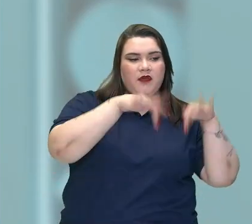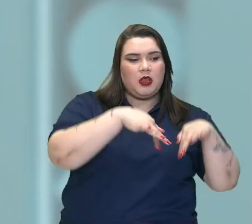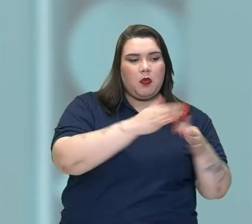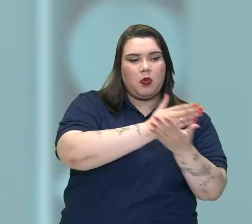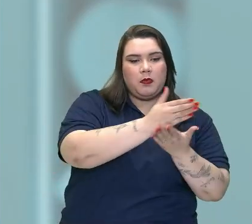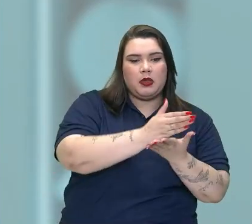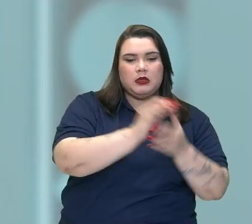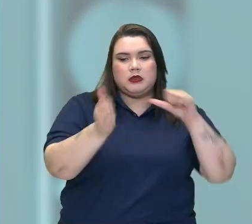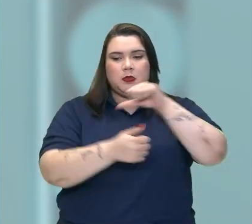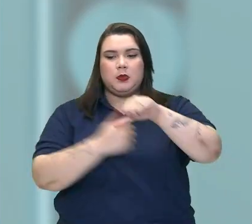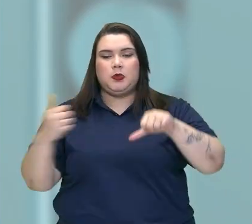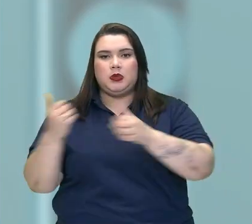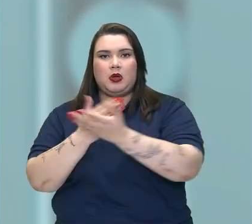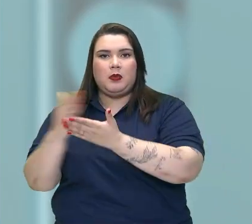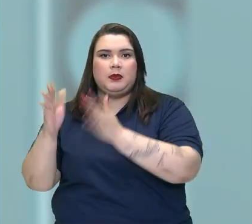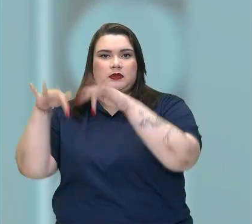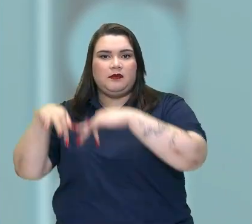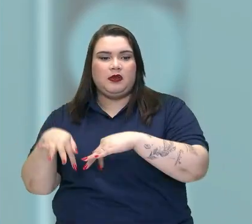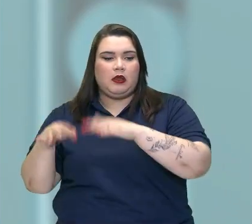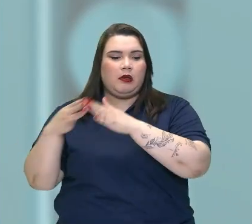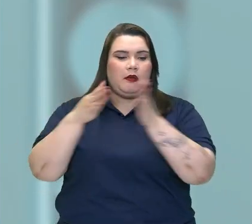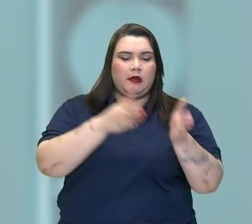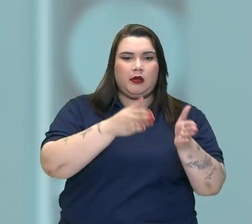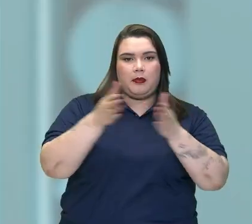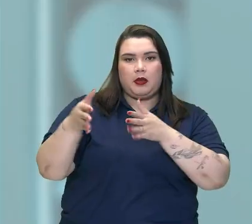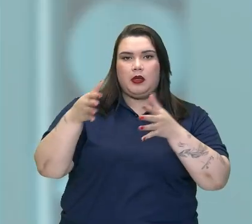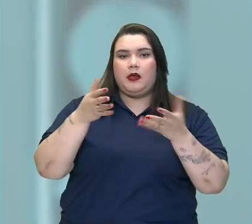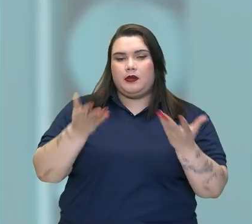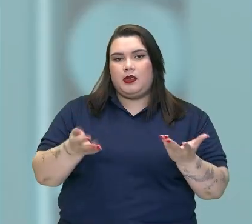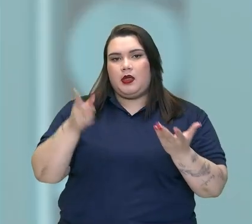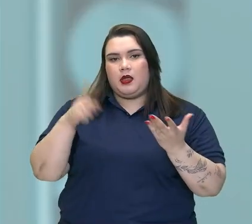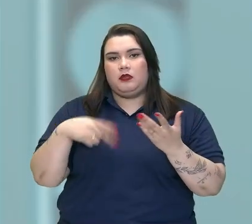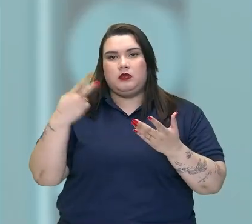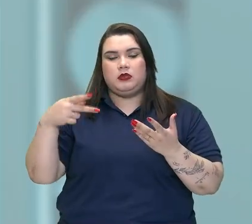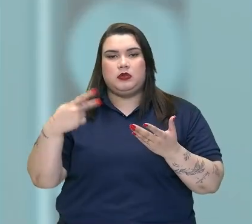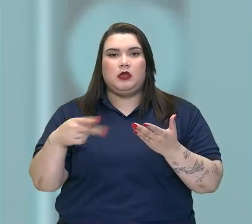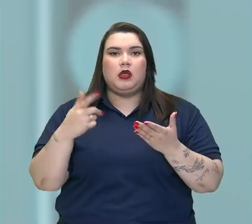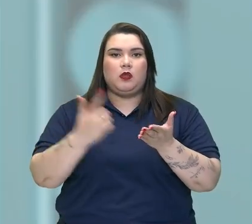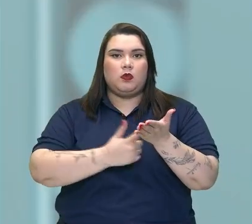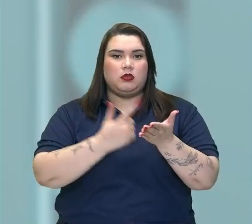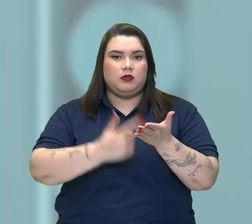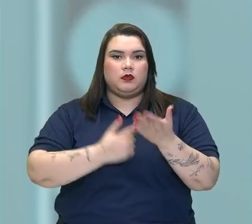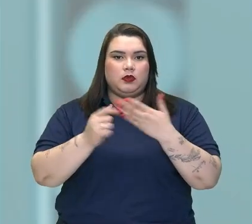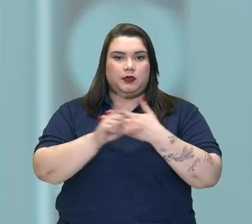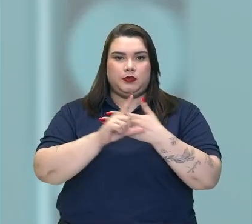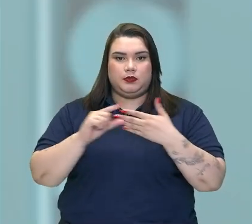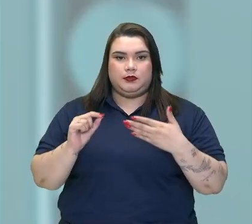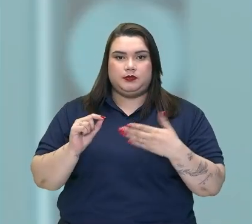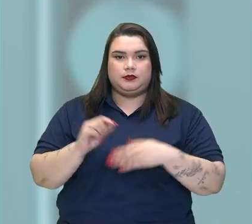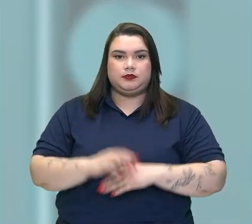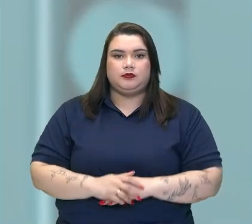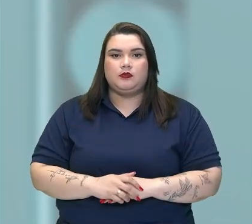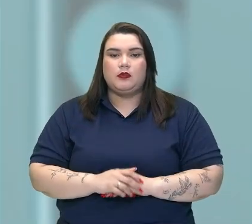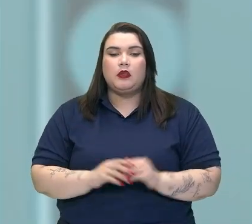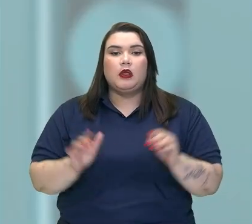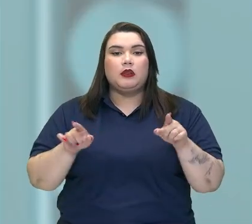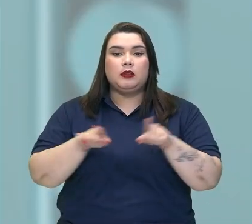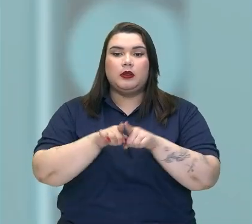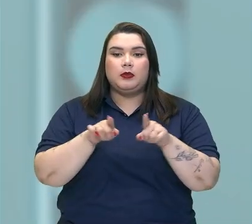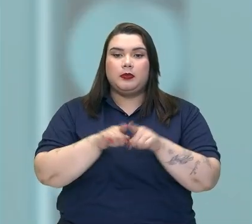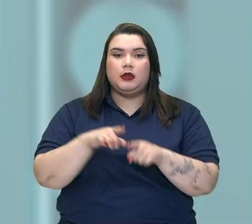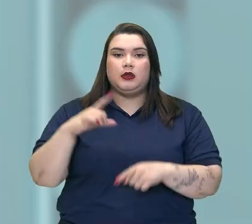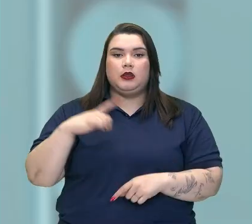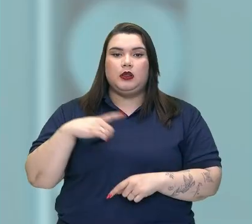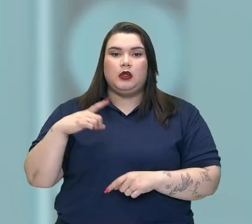narrativa e é o que acontece sobretudo com a obra de Lígia Fagundes Telles, tá bom? Além dessa situação, a gente vai ter